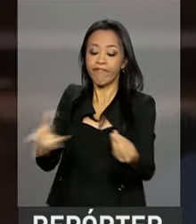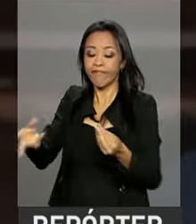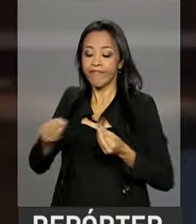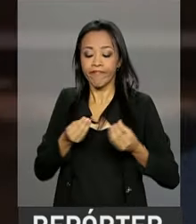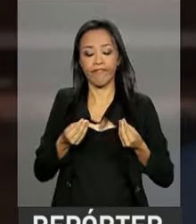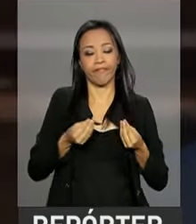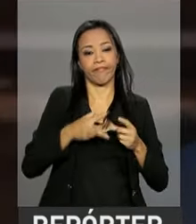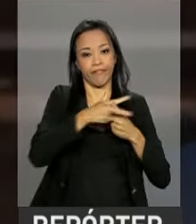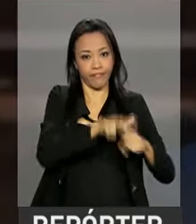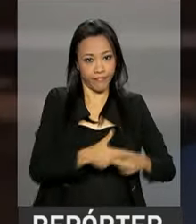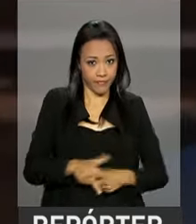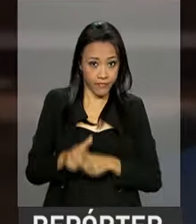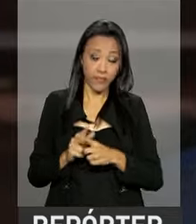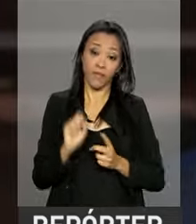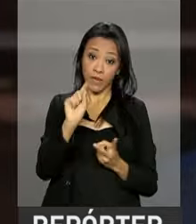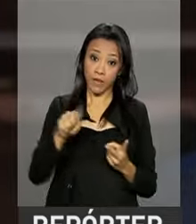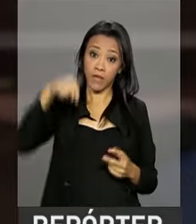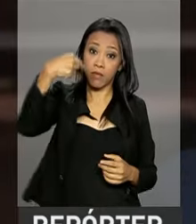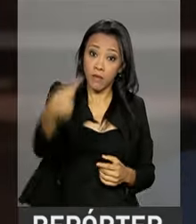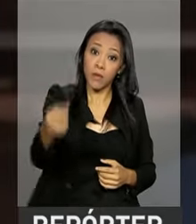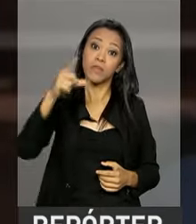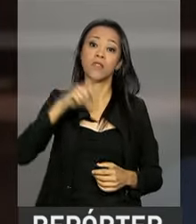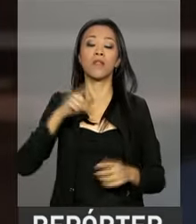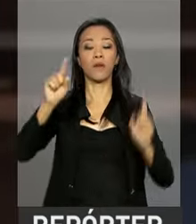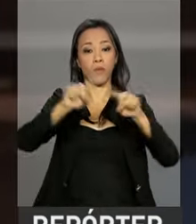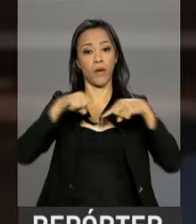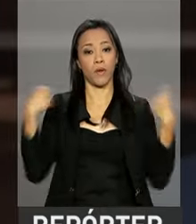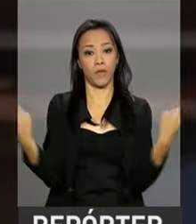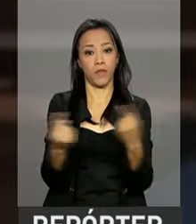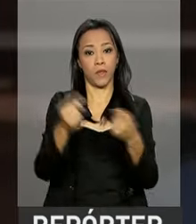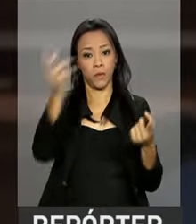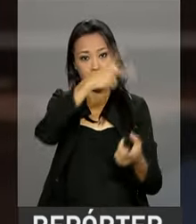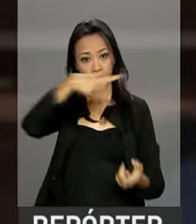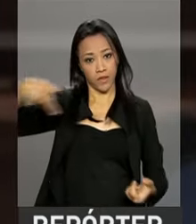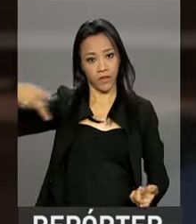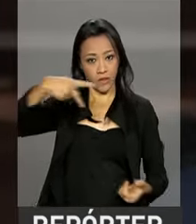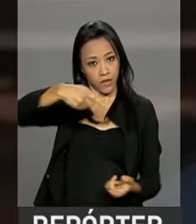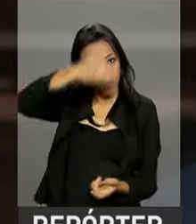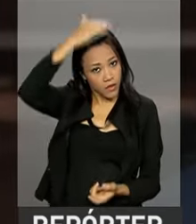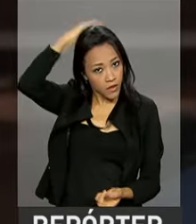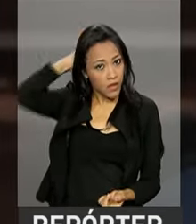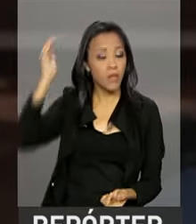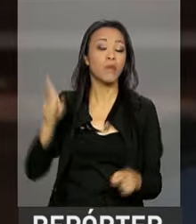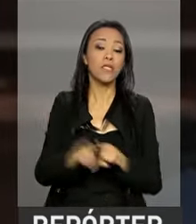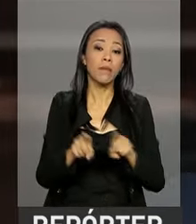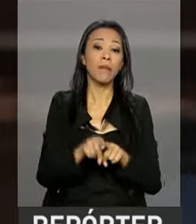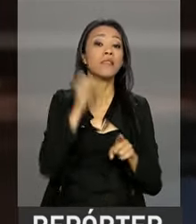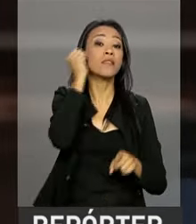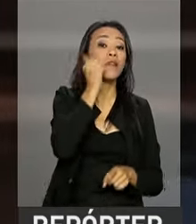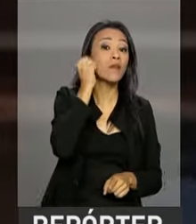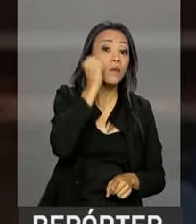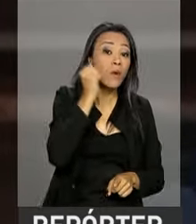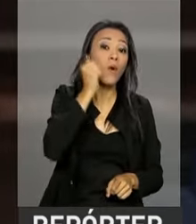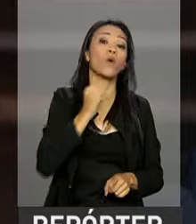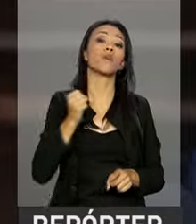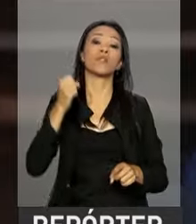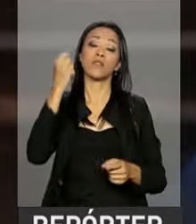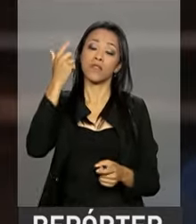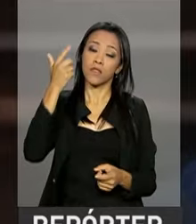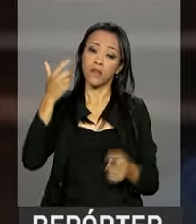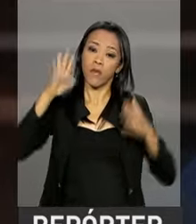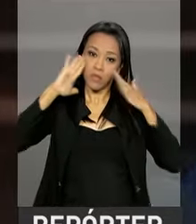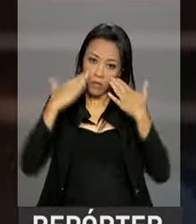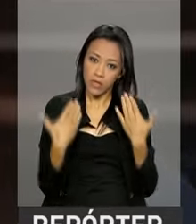também uma reunião e com o presidente da república e os senadores da base onde também vamos mostrar aos